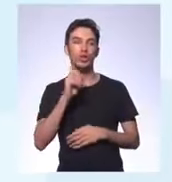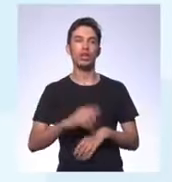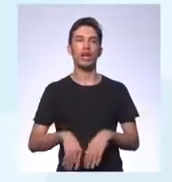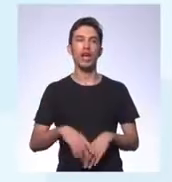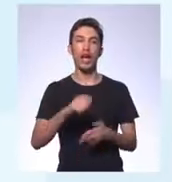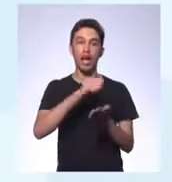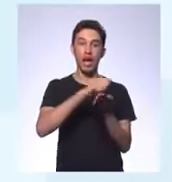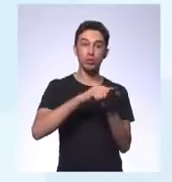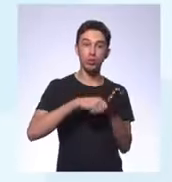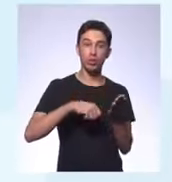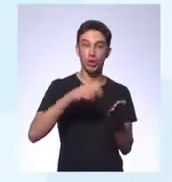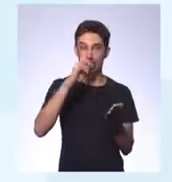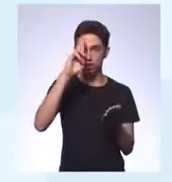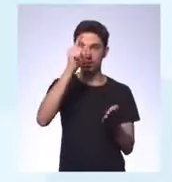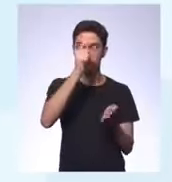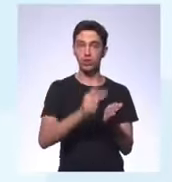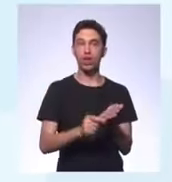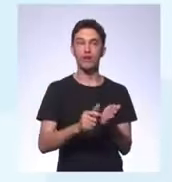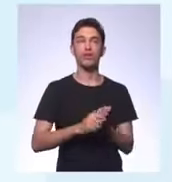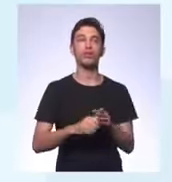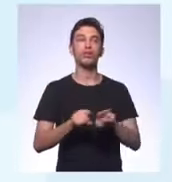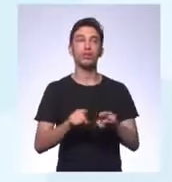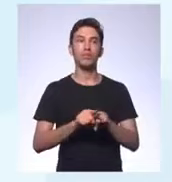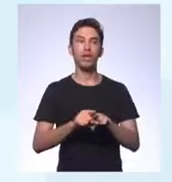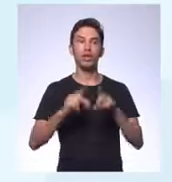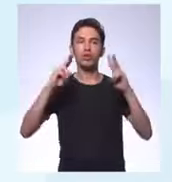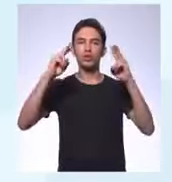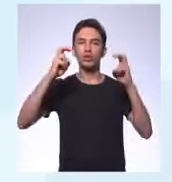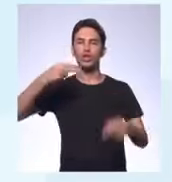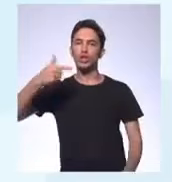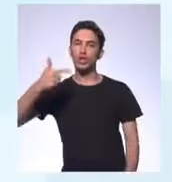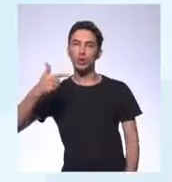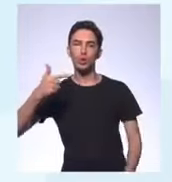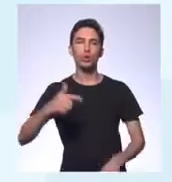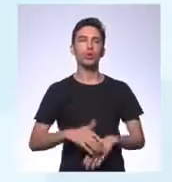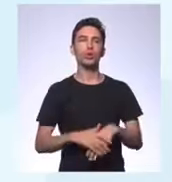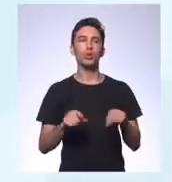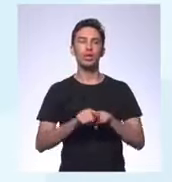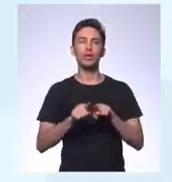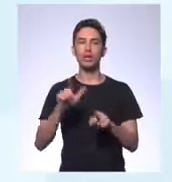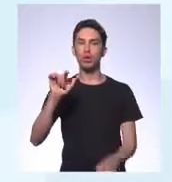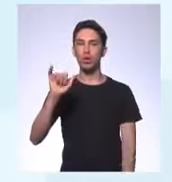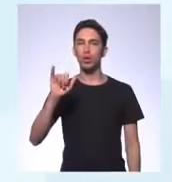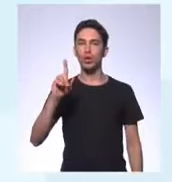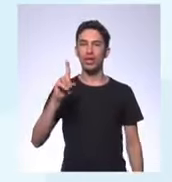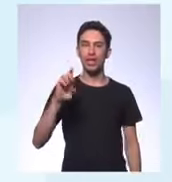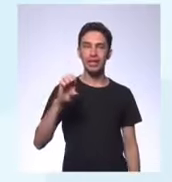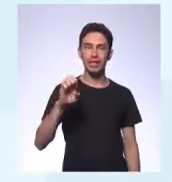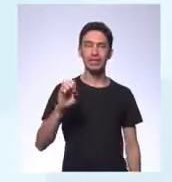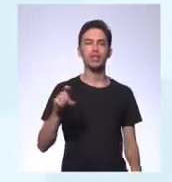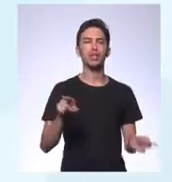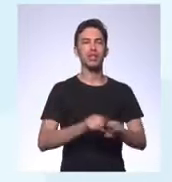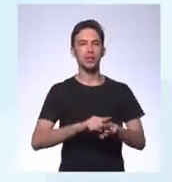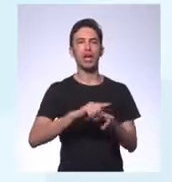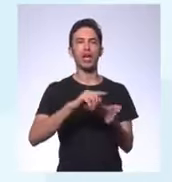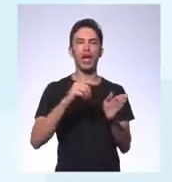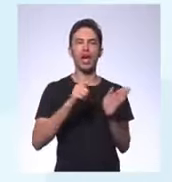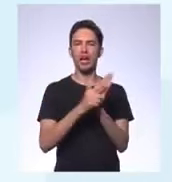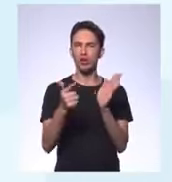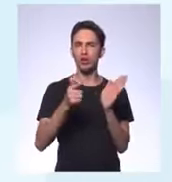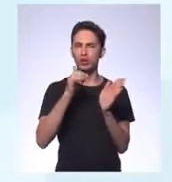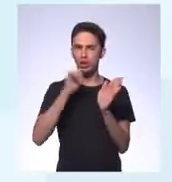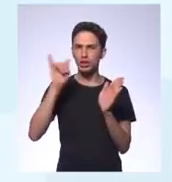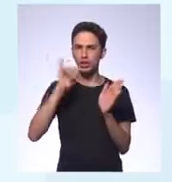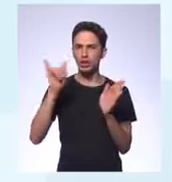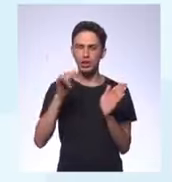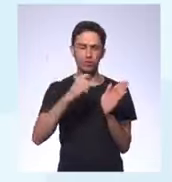vou deixar, então, se vocês, de repente, alteraram alguma coisa no de vocês, vocês anotem,